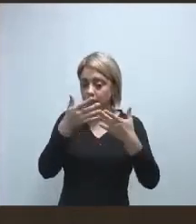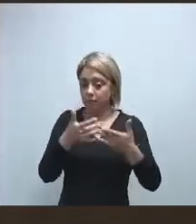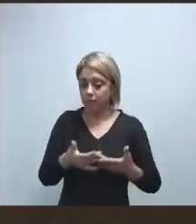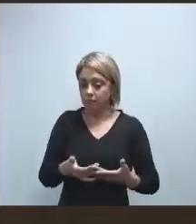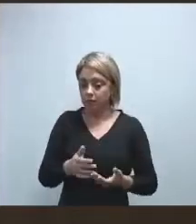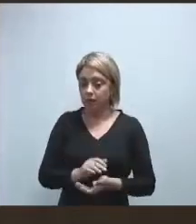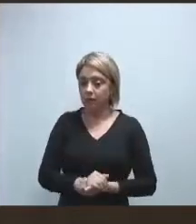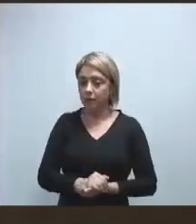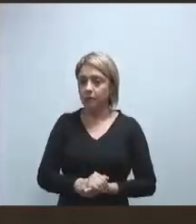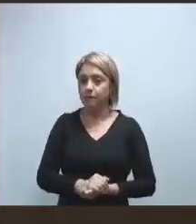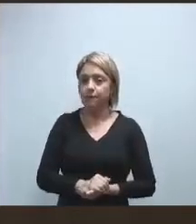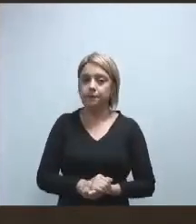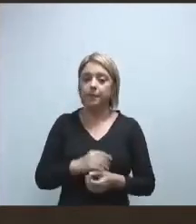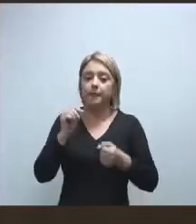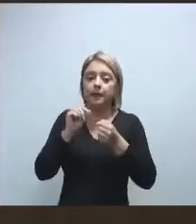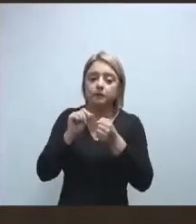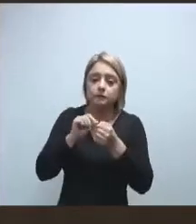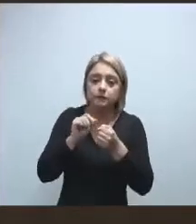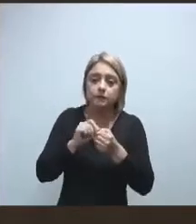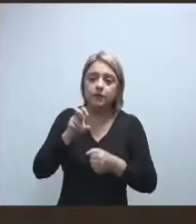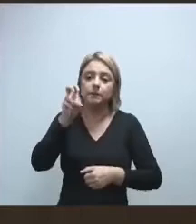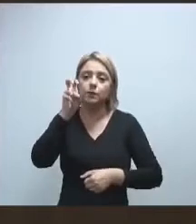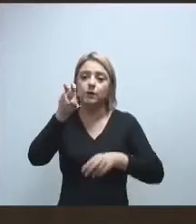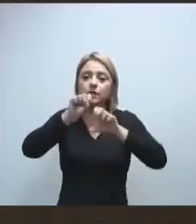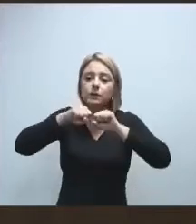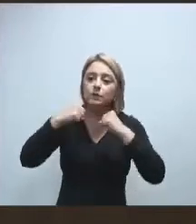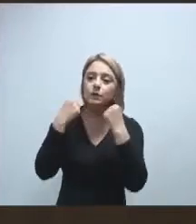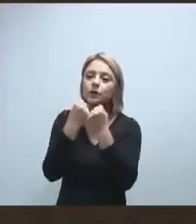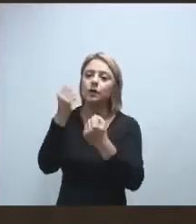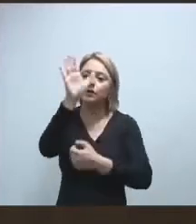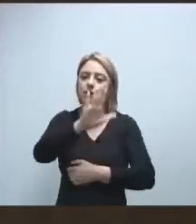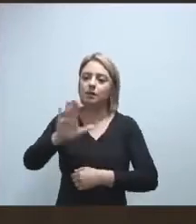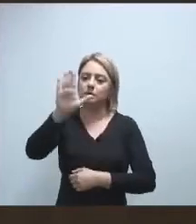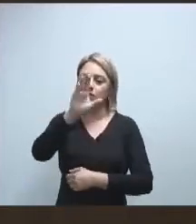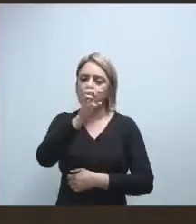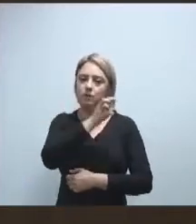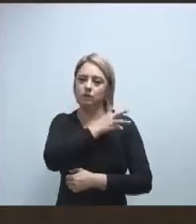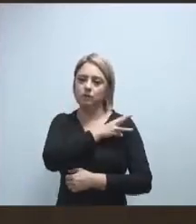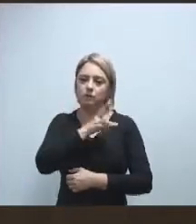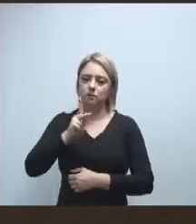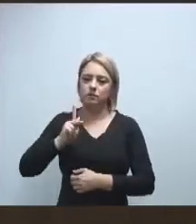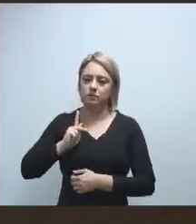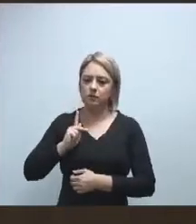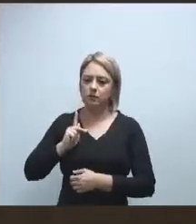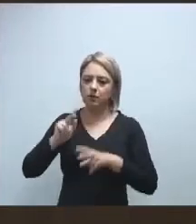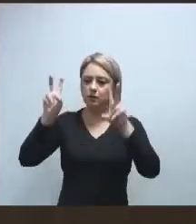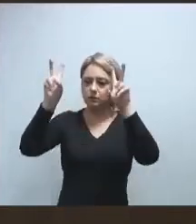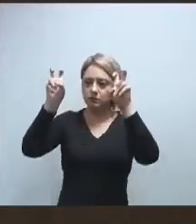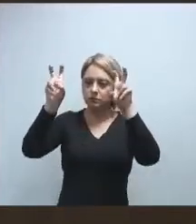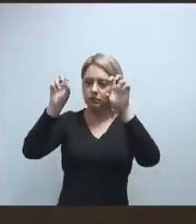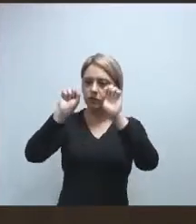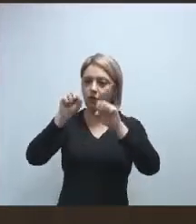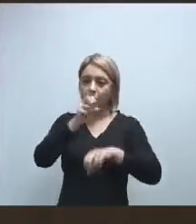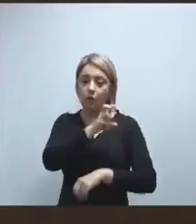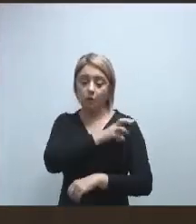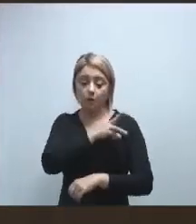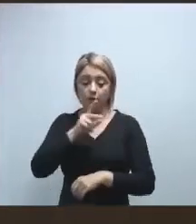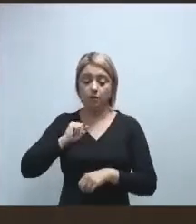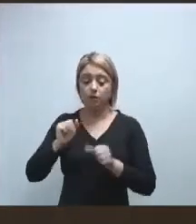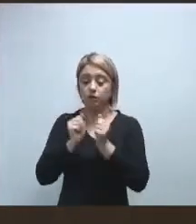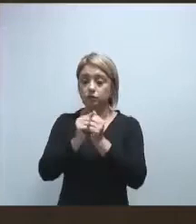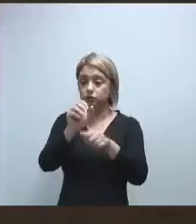foi o fizemos o 5º congresso nacional do ministério público com o tema o ministério público ea